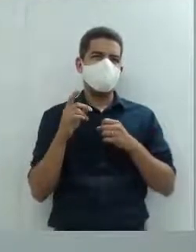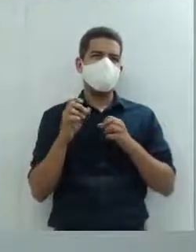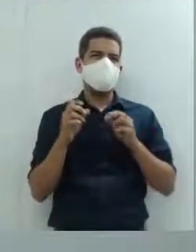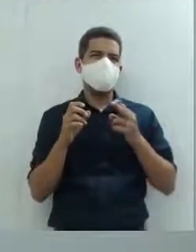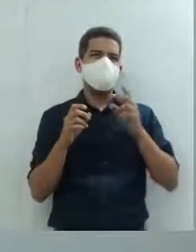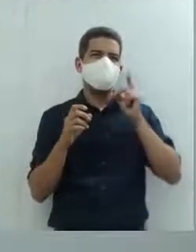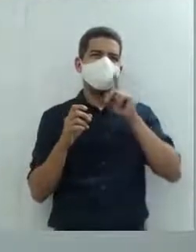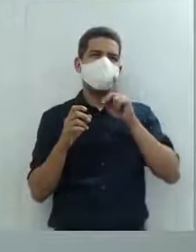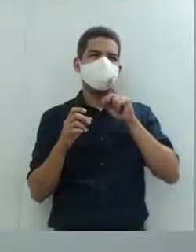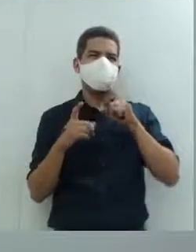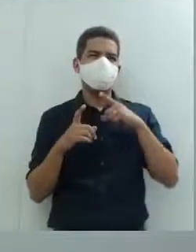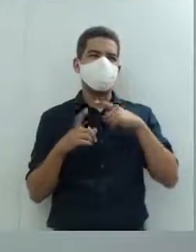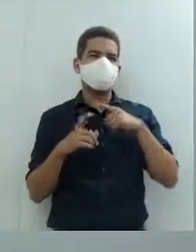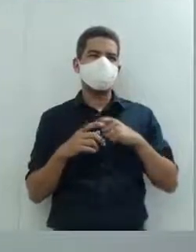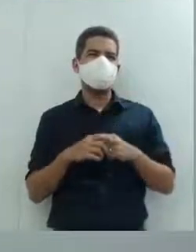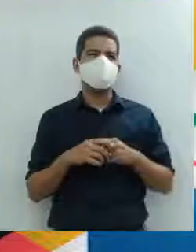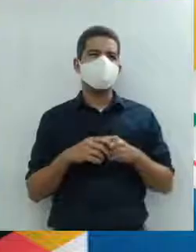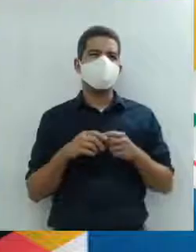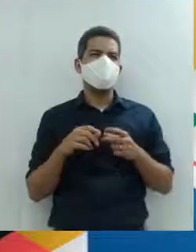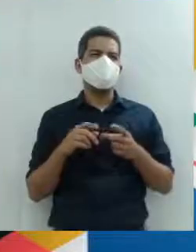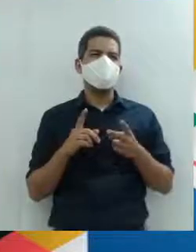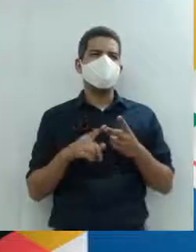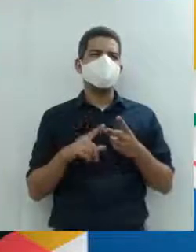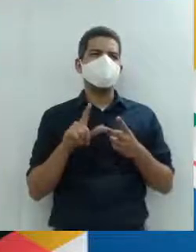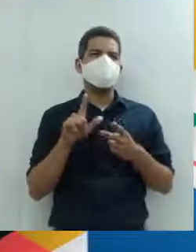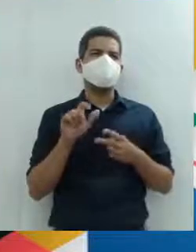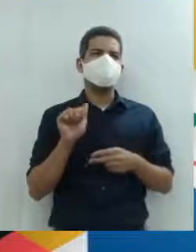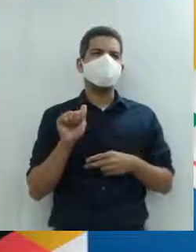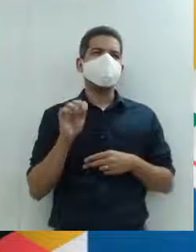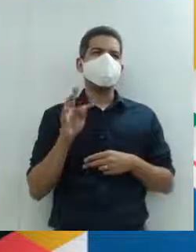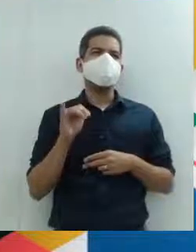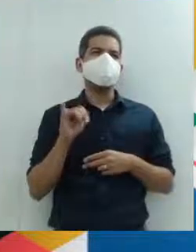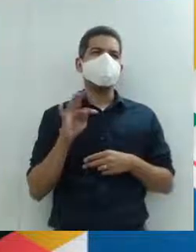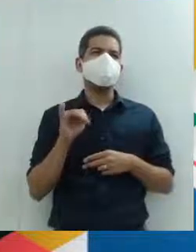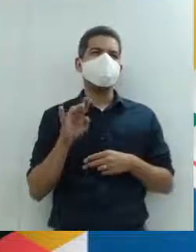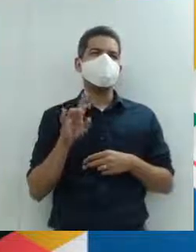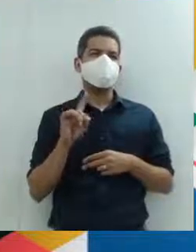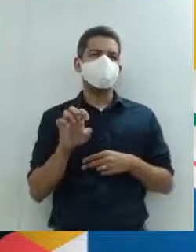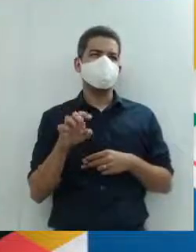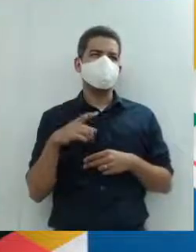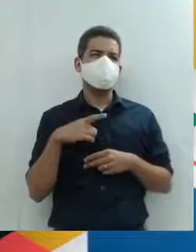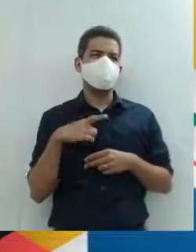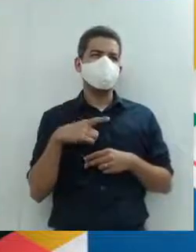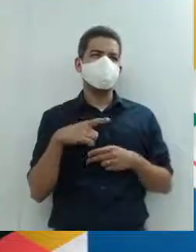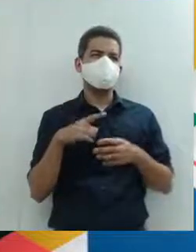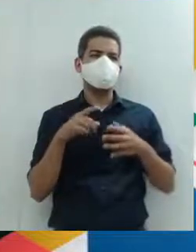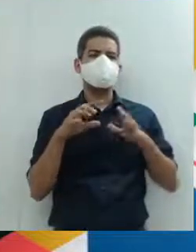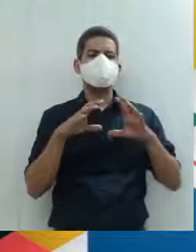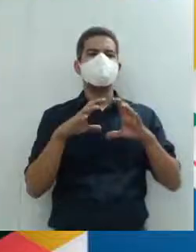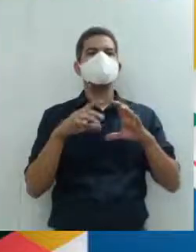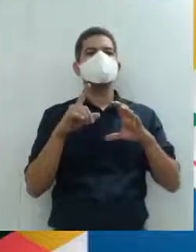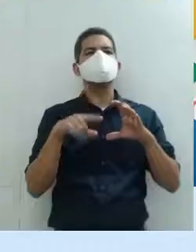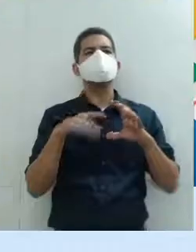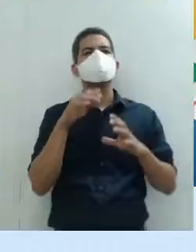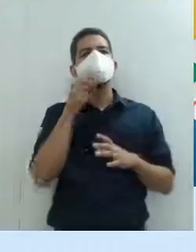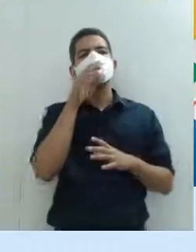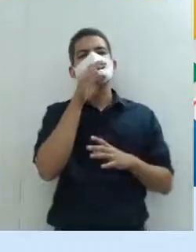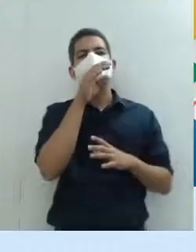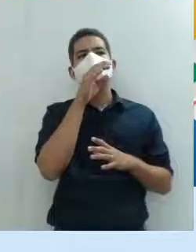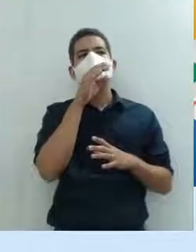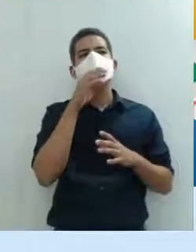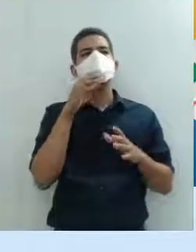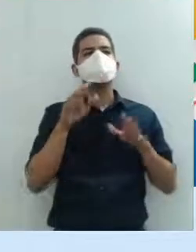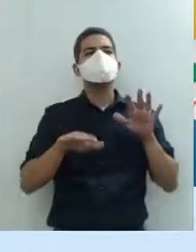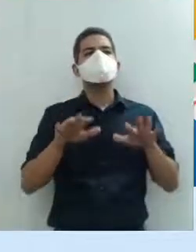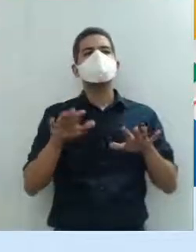Unidos. Bom, a latitude, ela dá o primeiro fator, as zonas térmicas da Terra, que são quente,